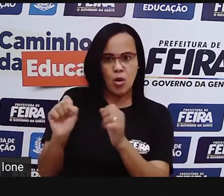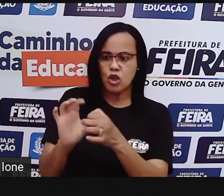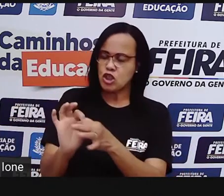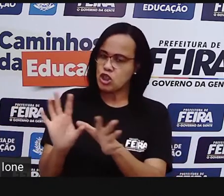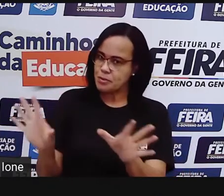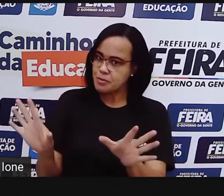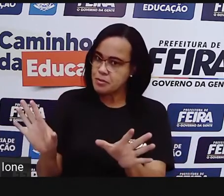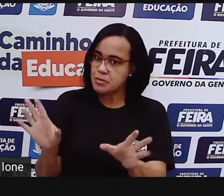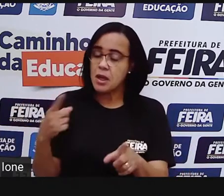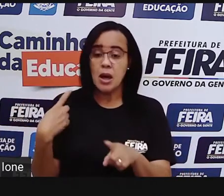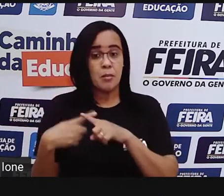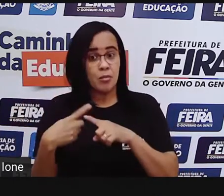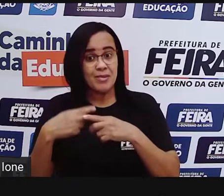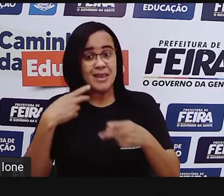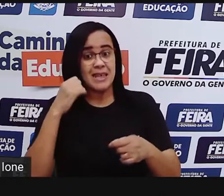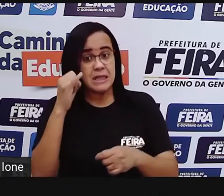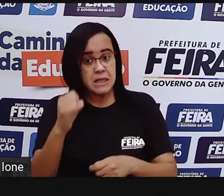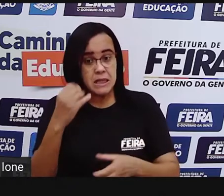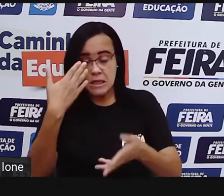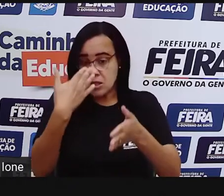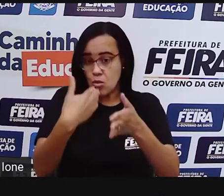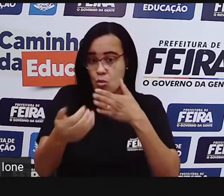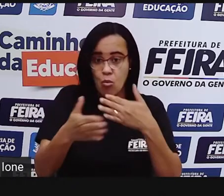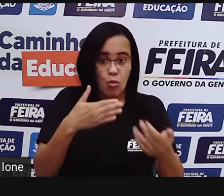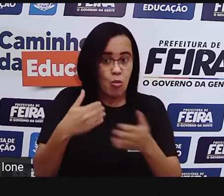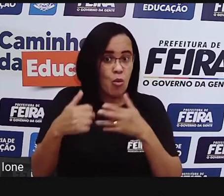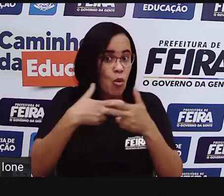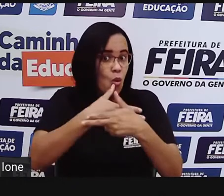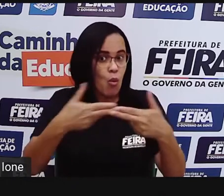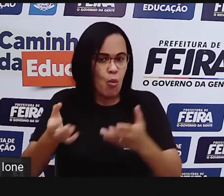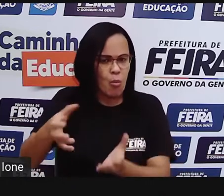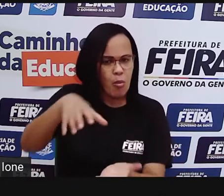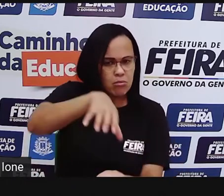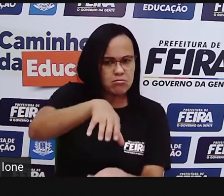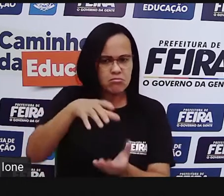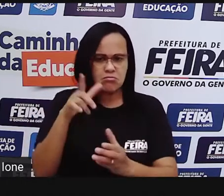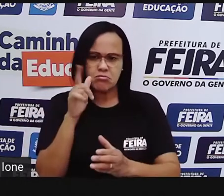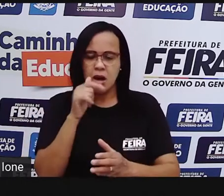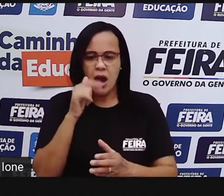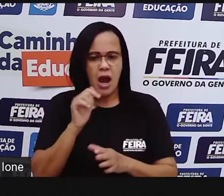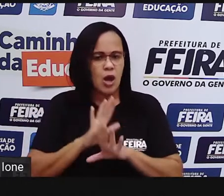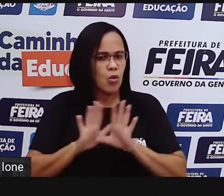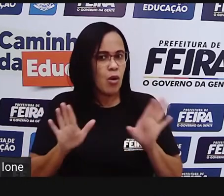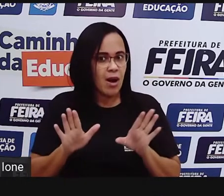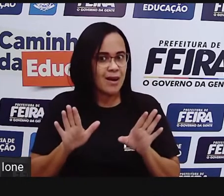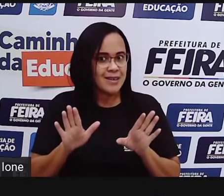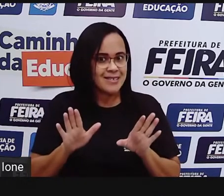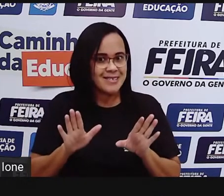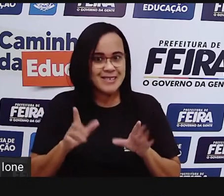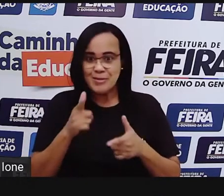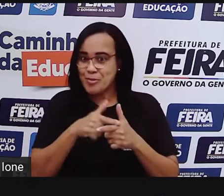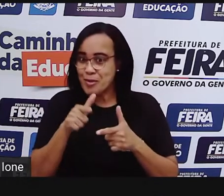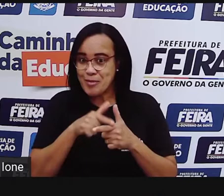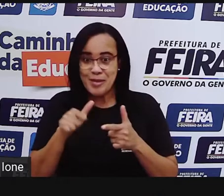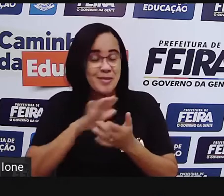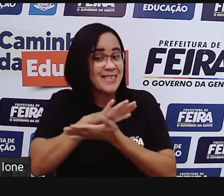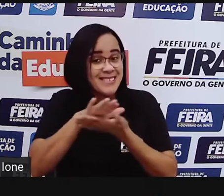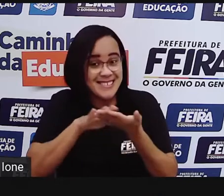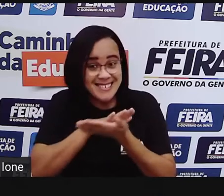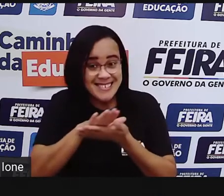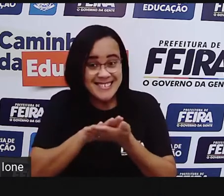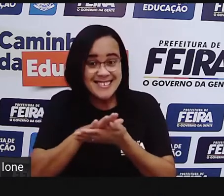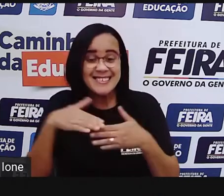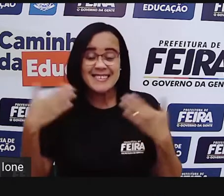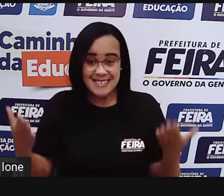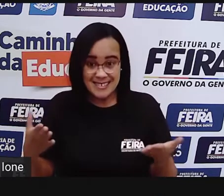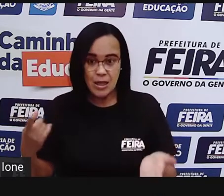por um acaso a água virar, derramar, não vai ter problema, não é, meninada? Então,